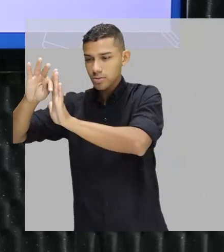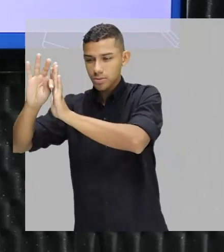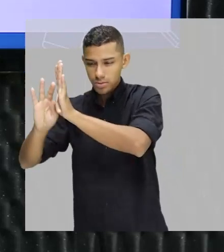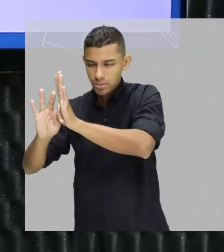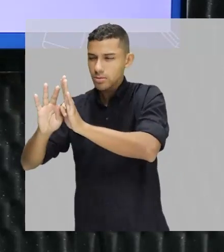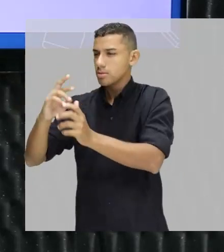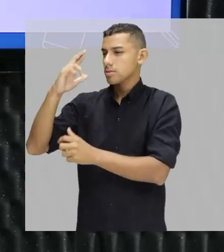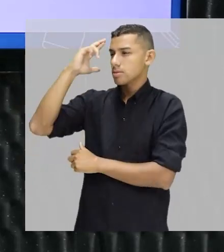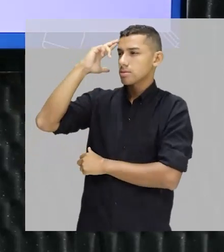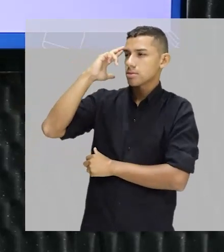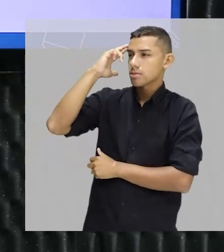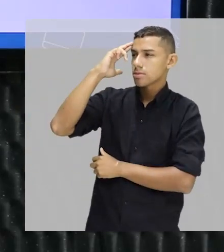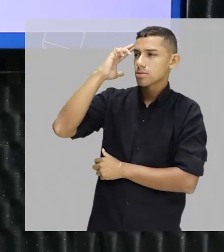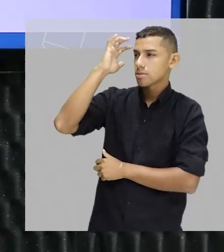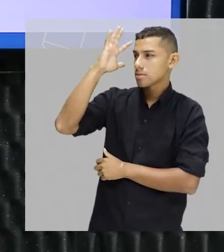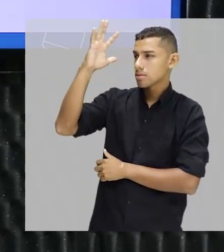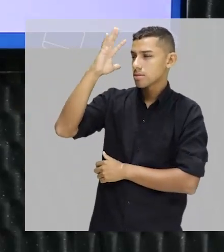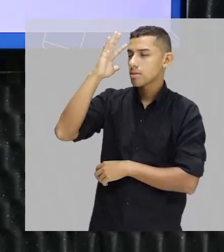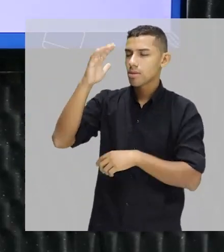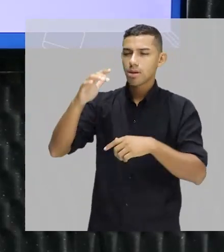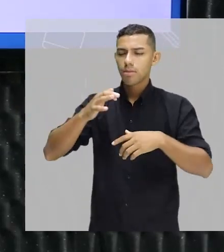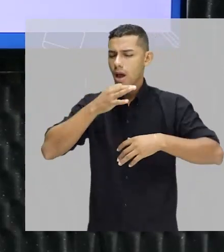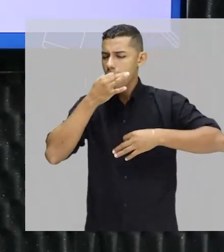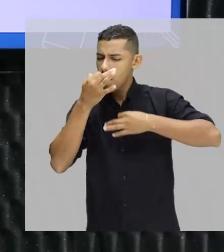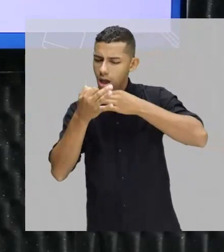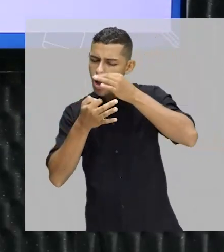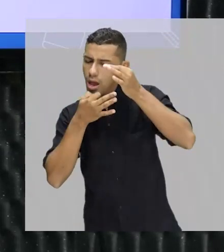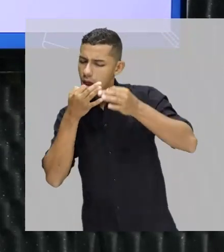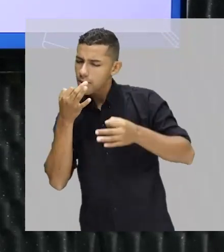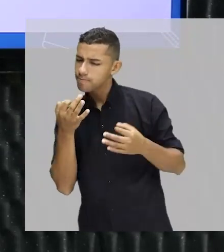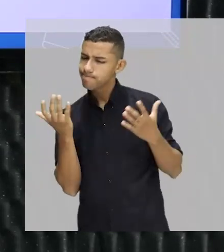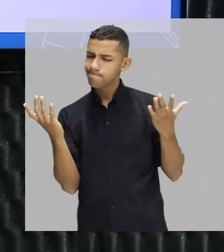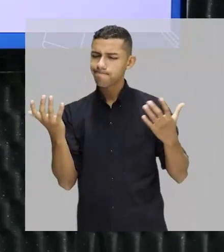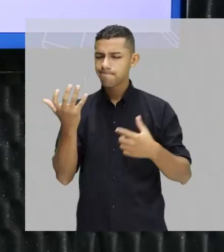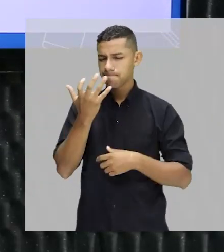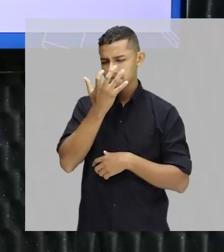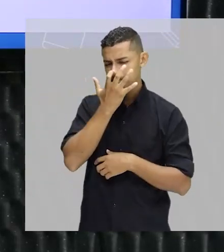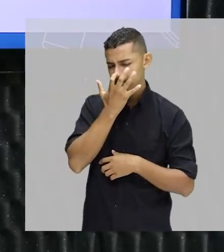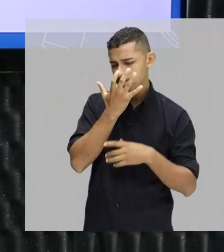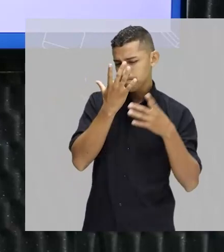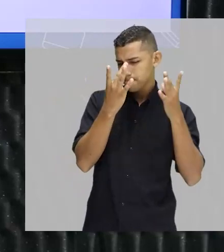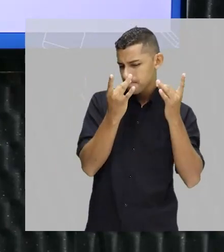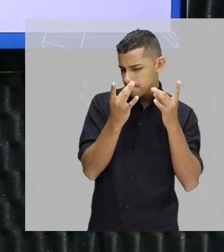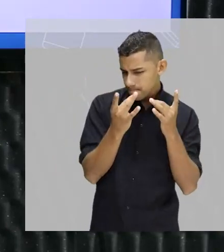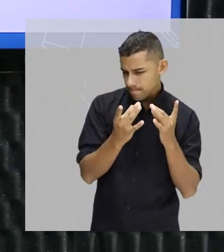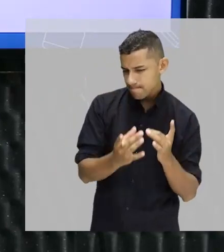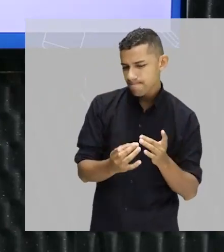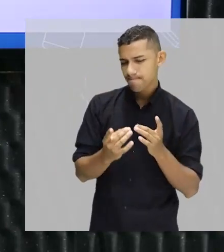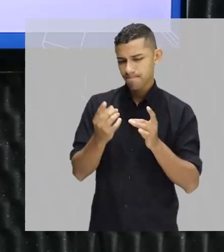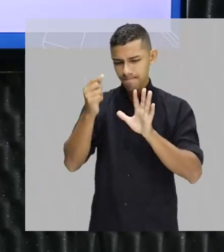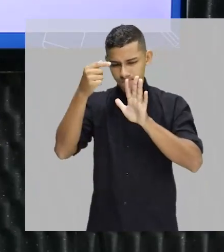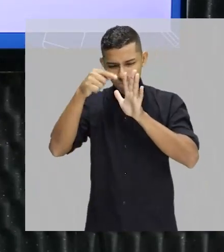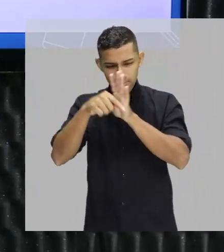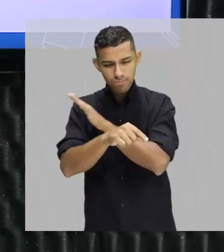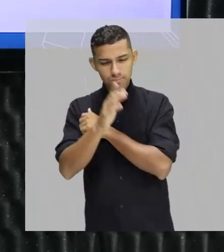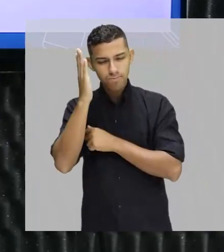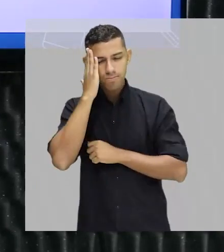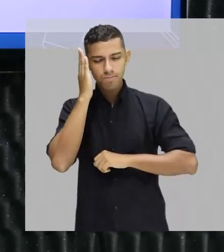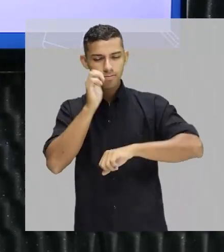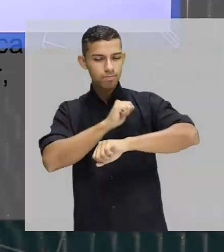reflexão mais crítica, uma reflexão mais detalhada para que a gente possa compreender a